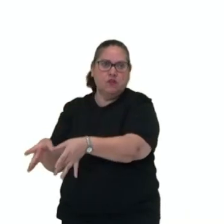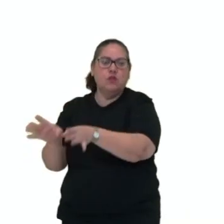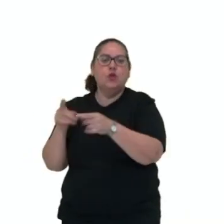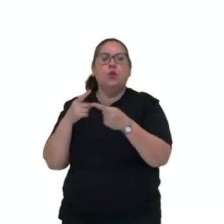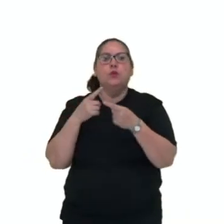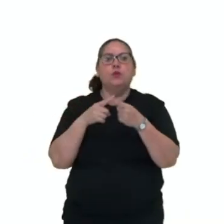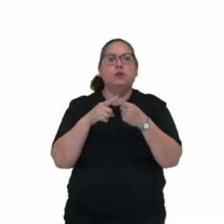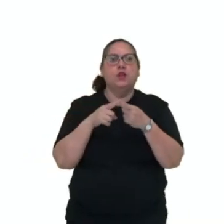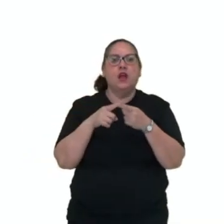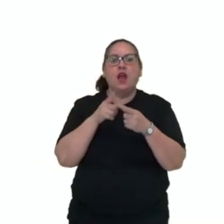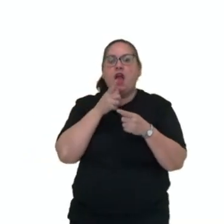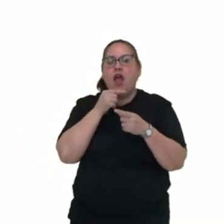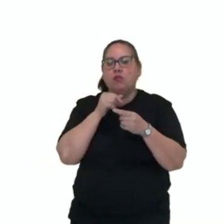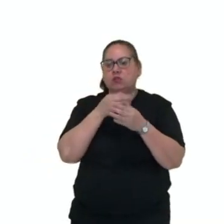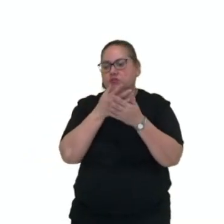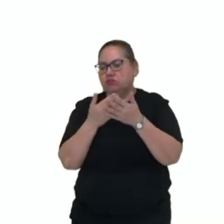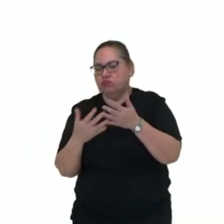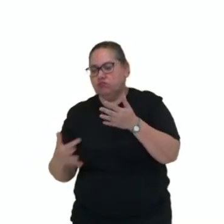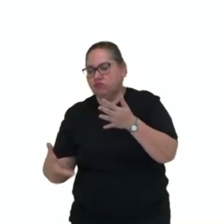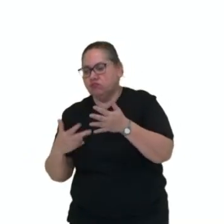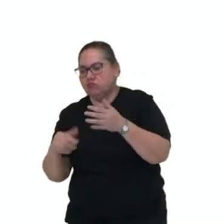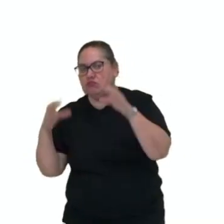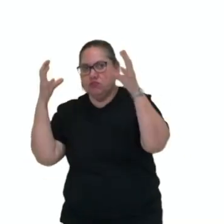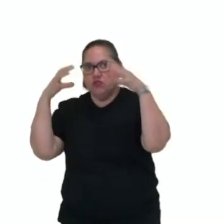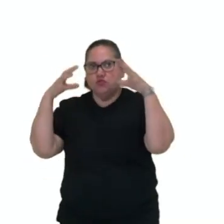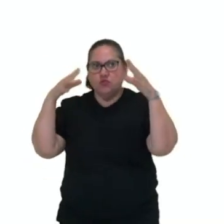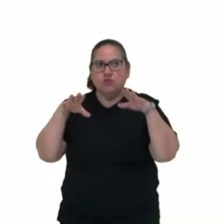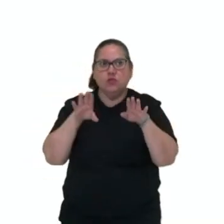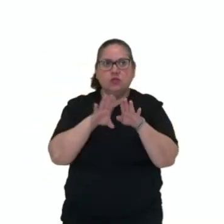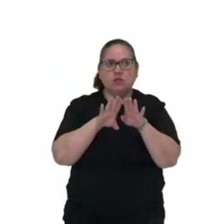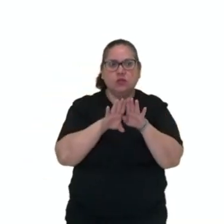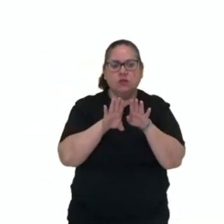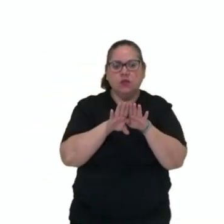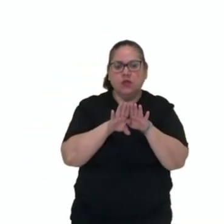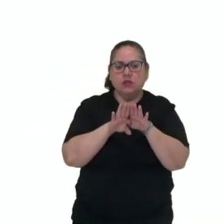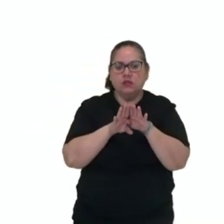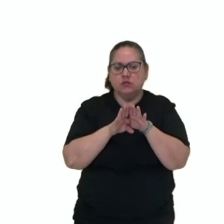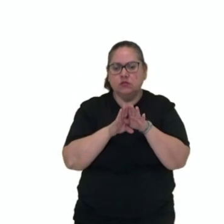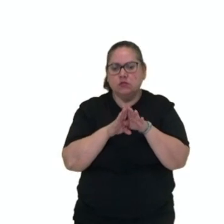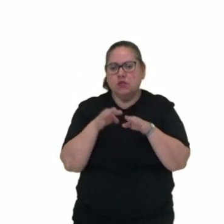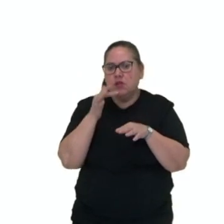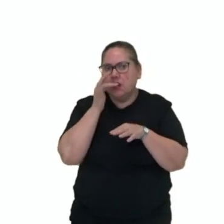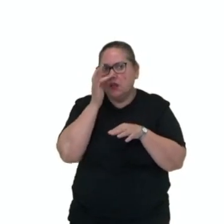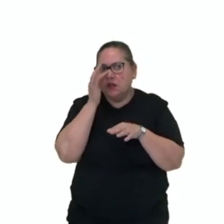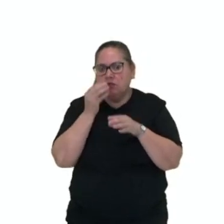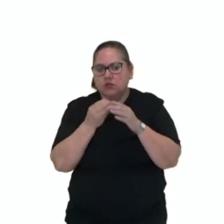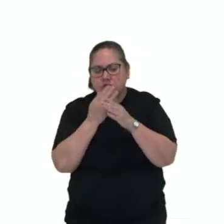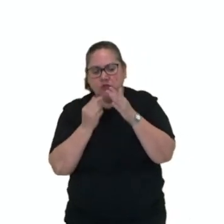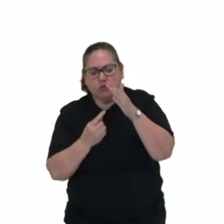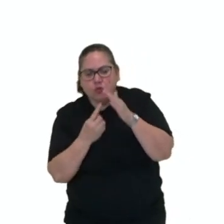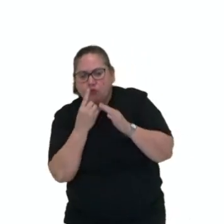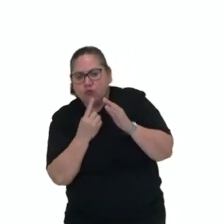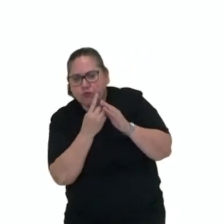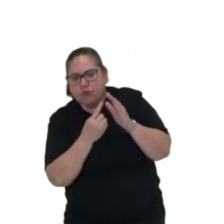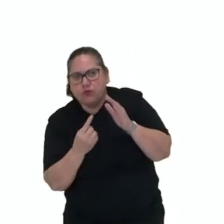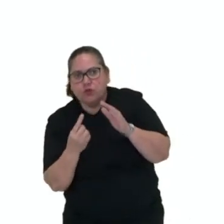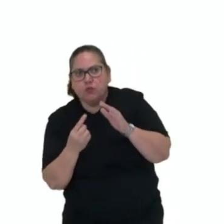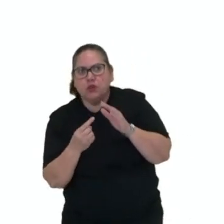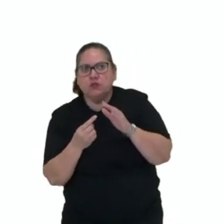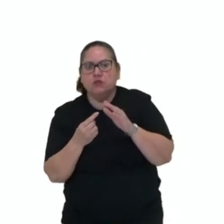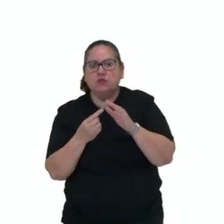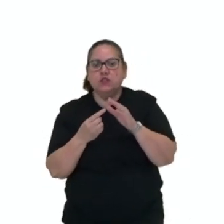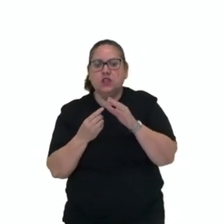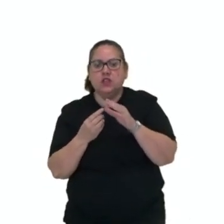para escoamento da água da chuva. Também nos potinhos da plantinha lá também dá para fazer furinho, pessoal, para que não